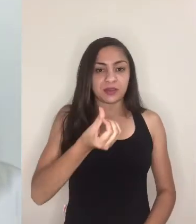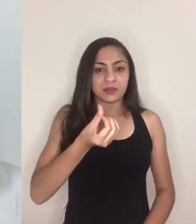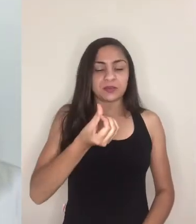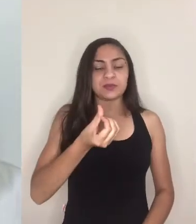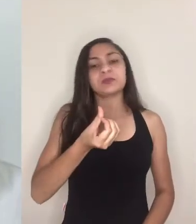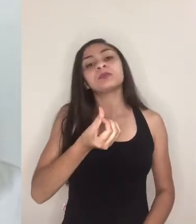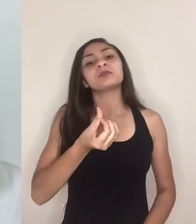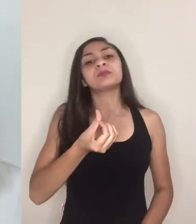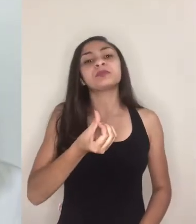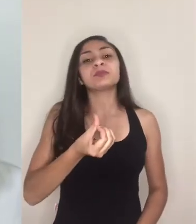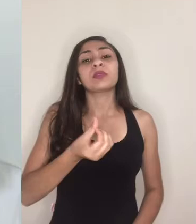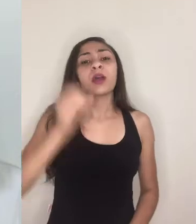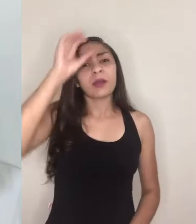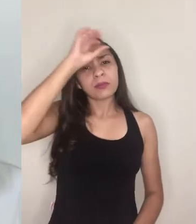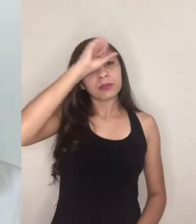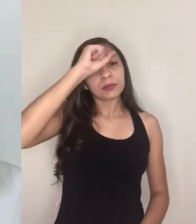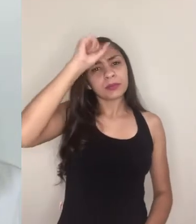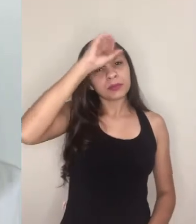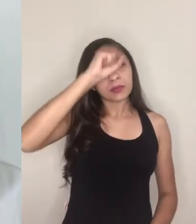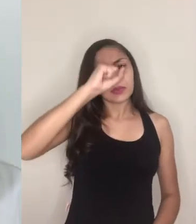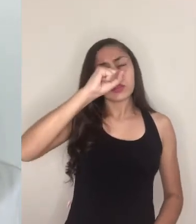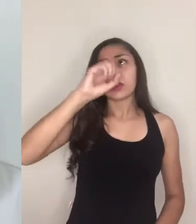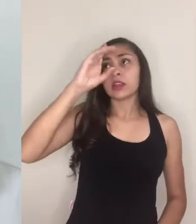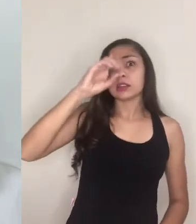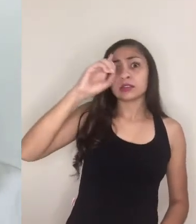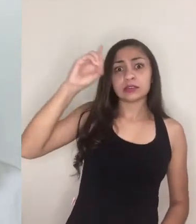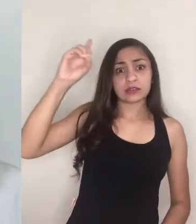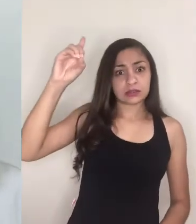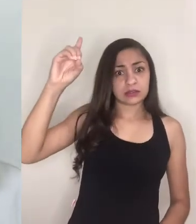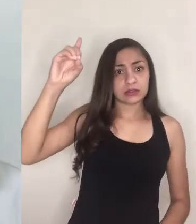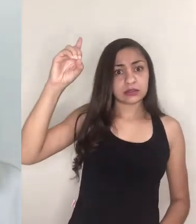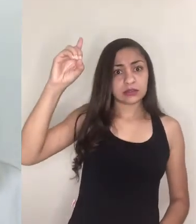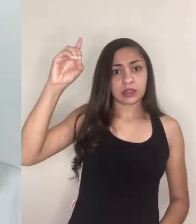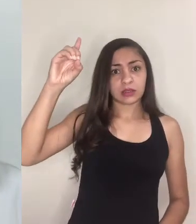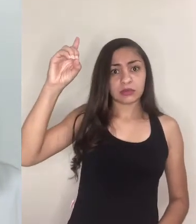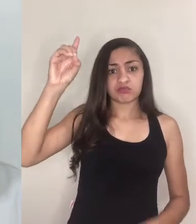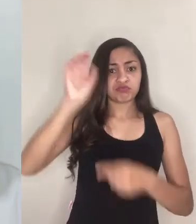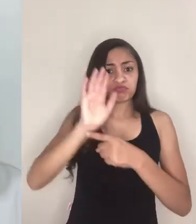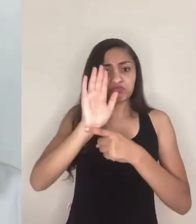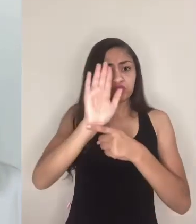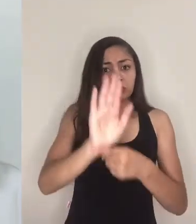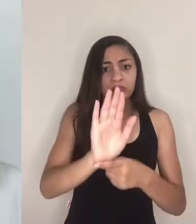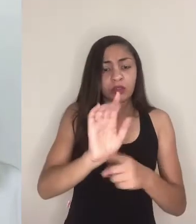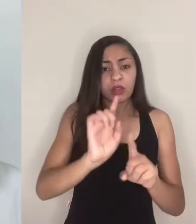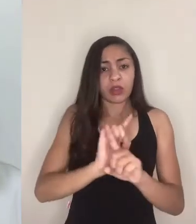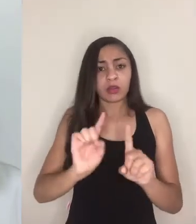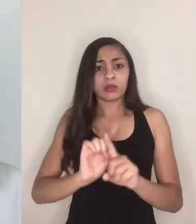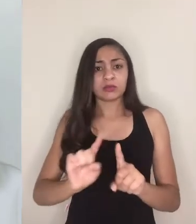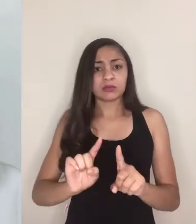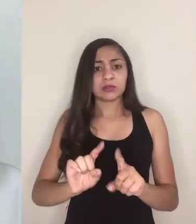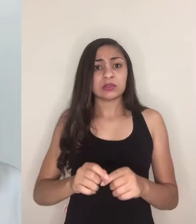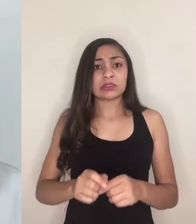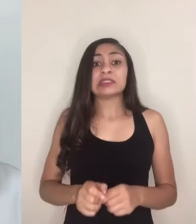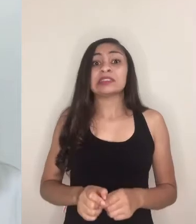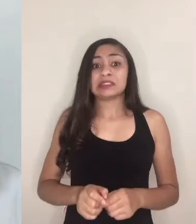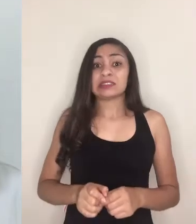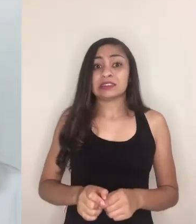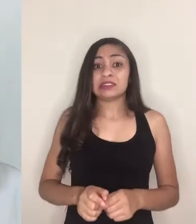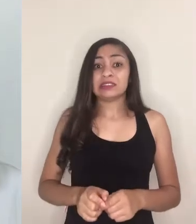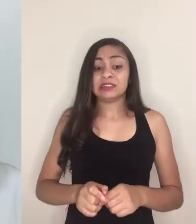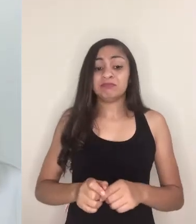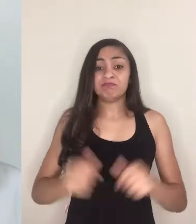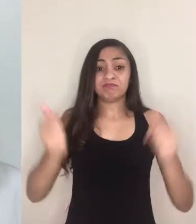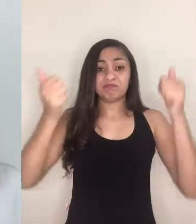9, aprendemos que quando Deus não sai em nosso auxílio, a derrota é